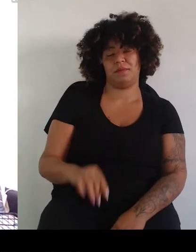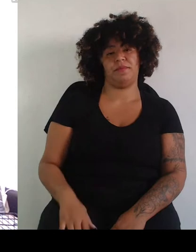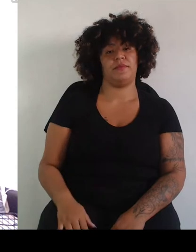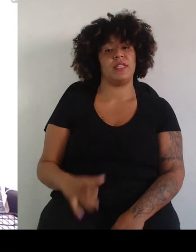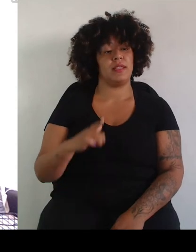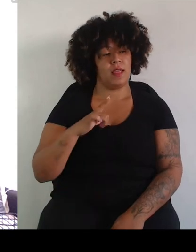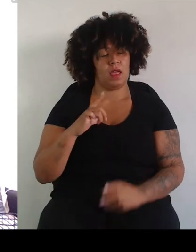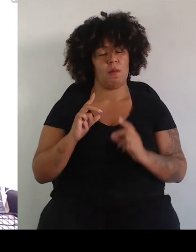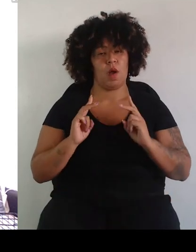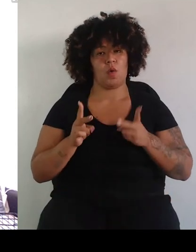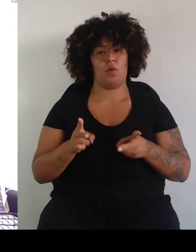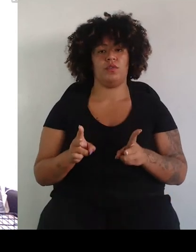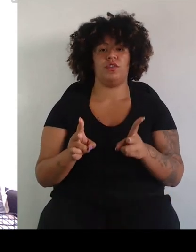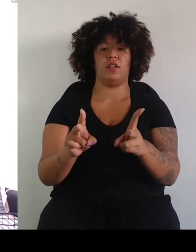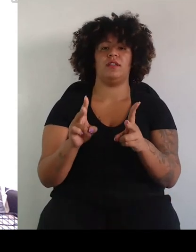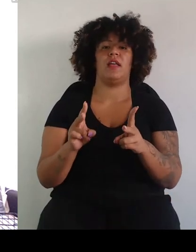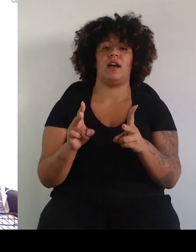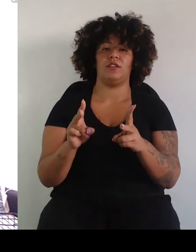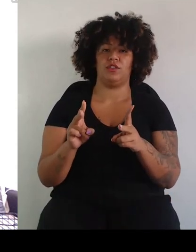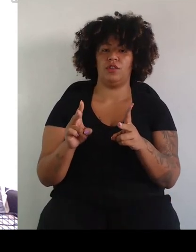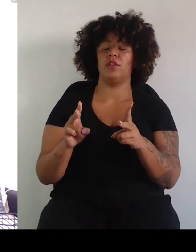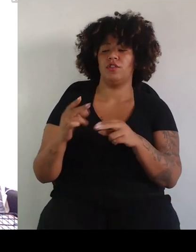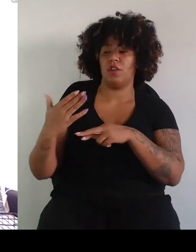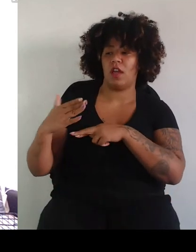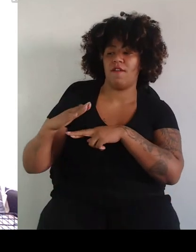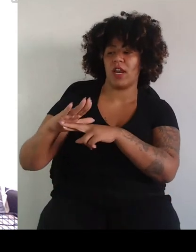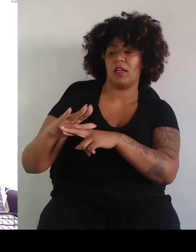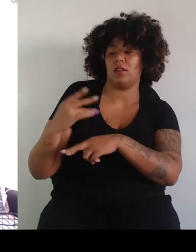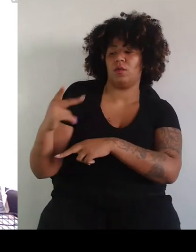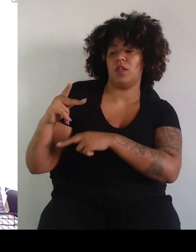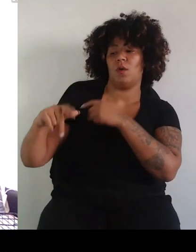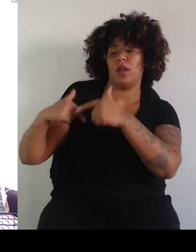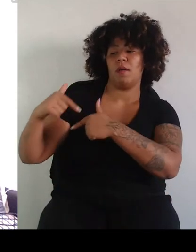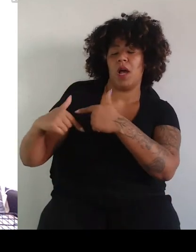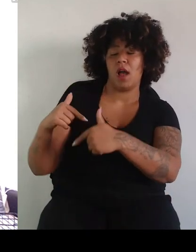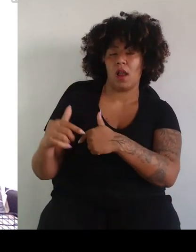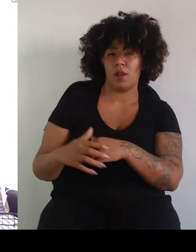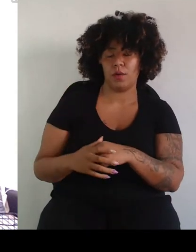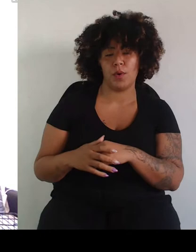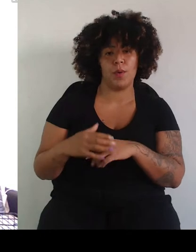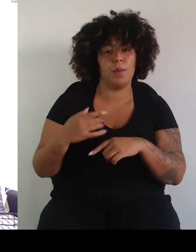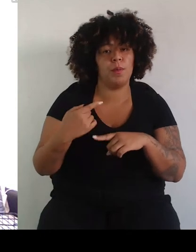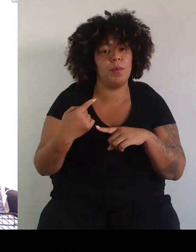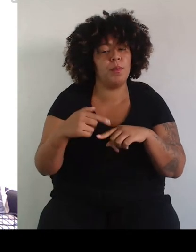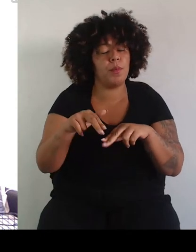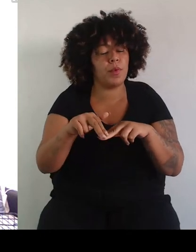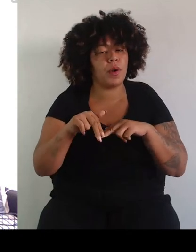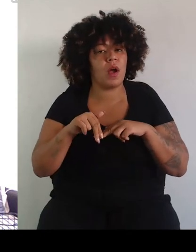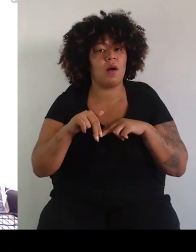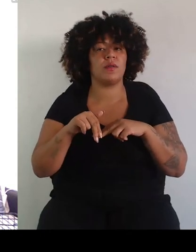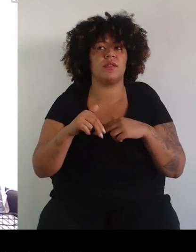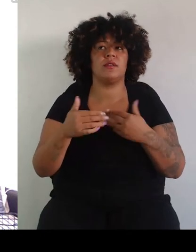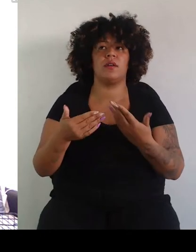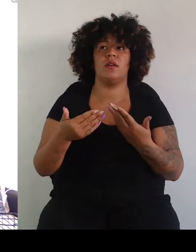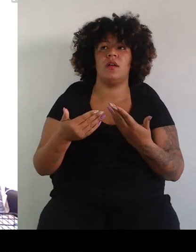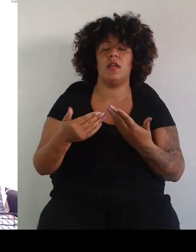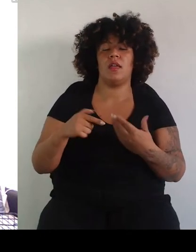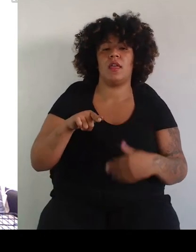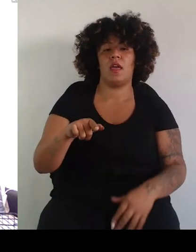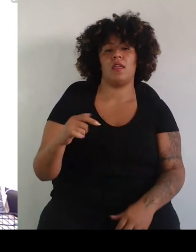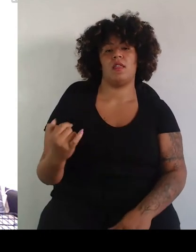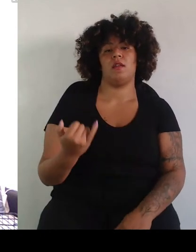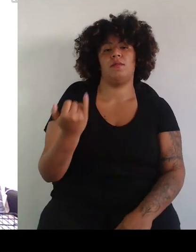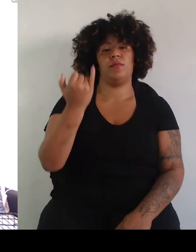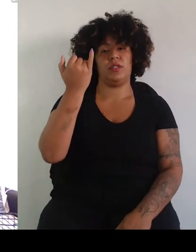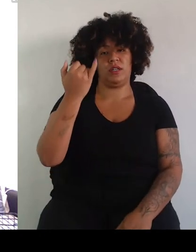da repercussão do trabalho de bacon por causa da questão ou das questões fundamentais que ele